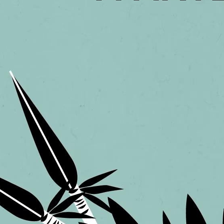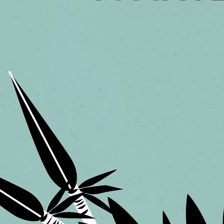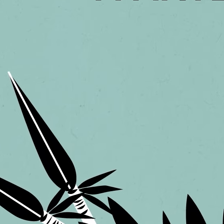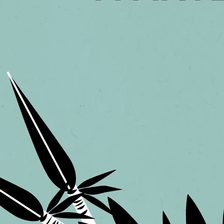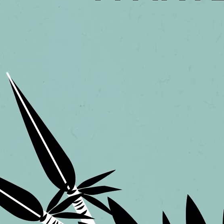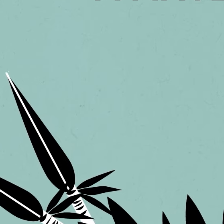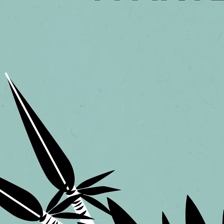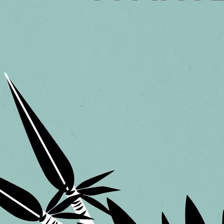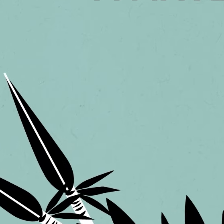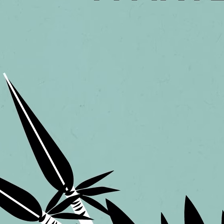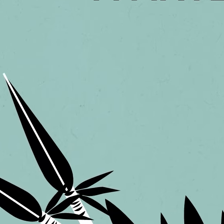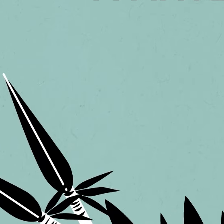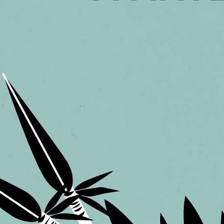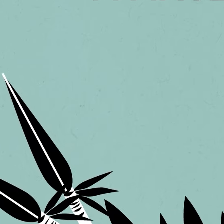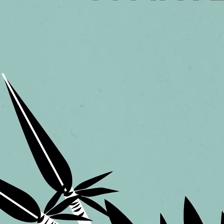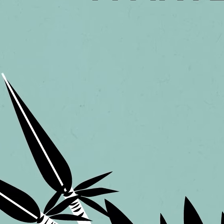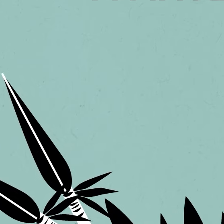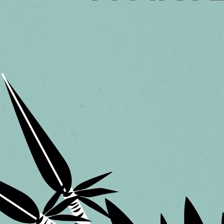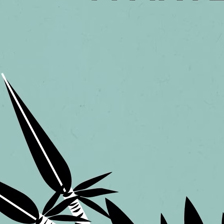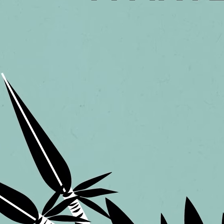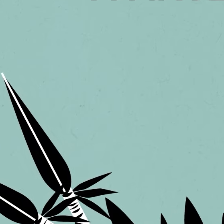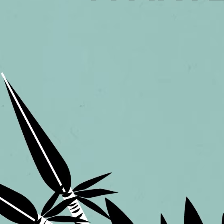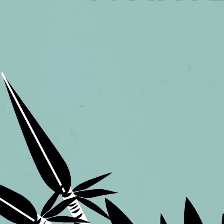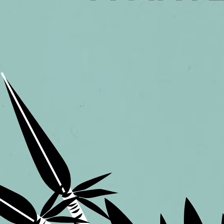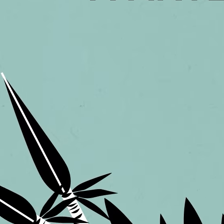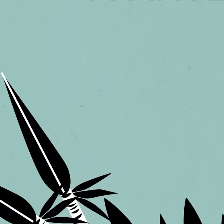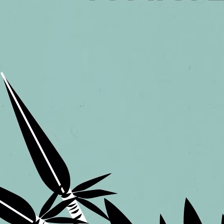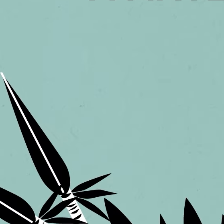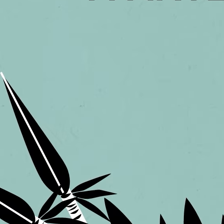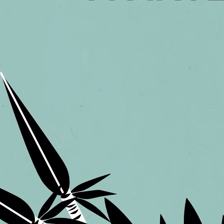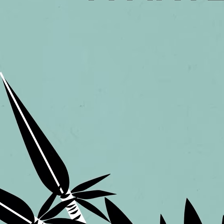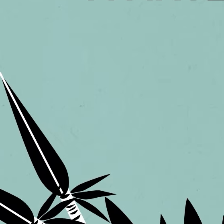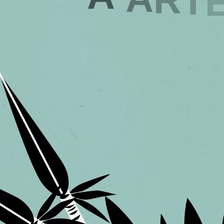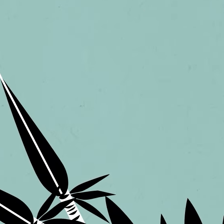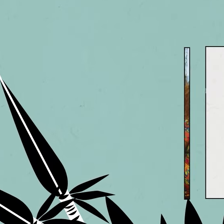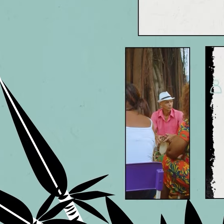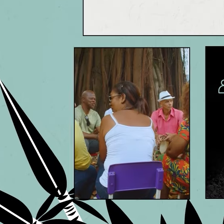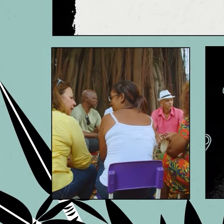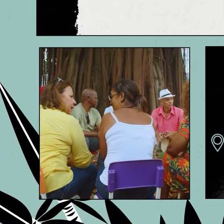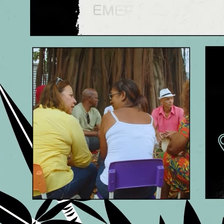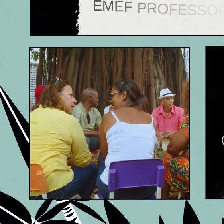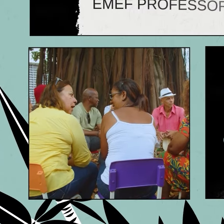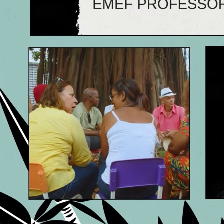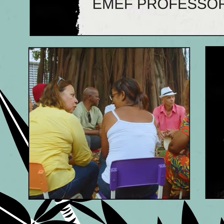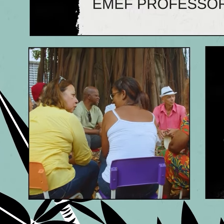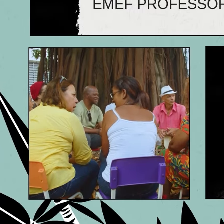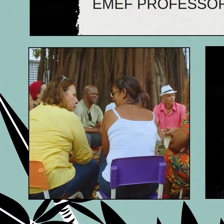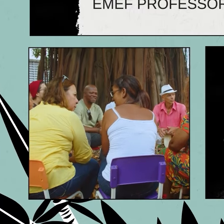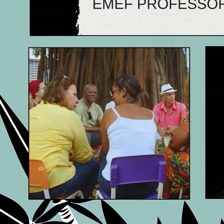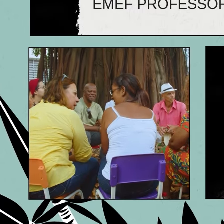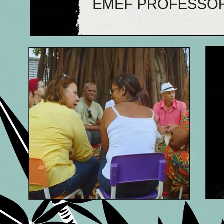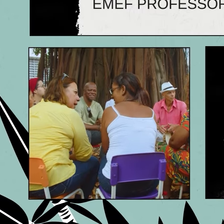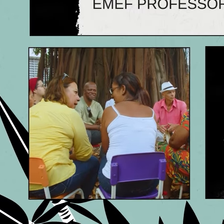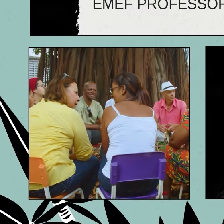Faz. 20º Prêmio Arte na Escola Cidadã. Projeto Sarau Matizes. Categoria Educação de Jovens